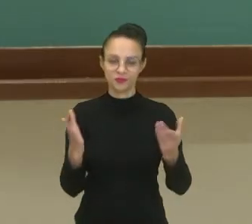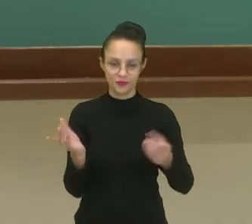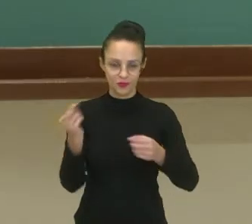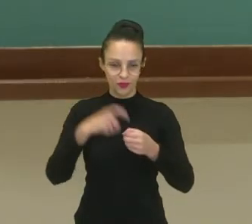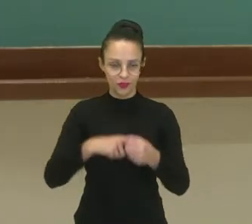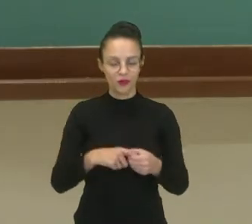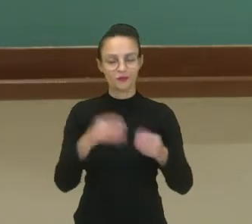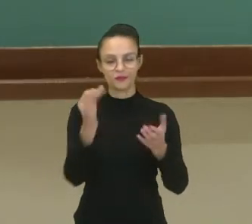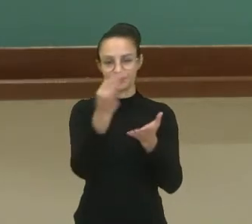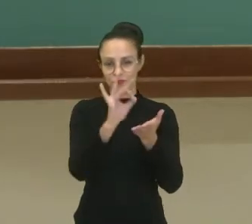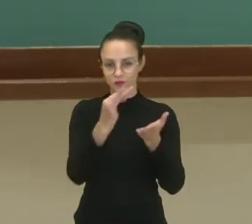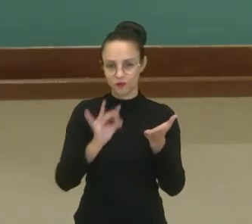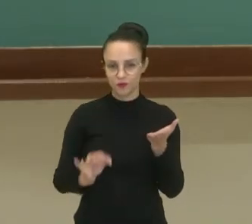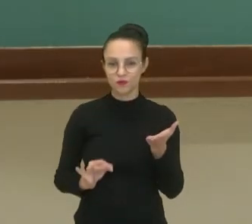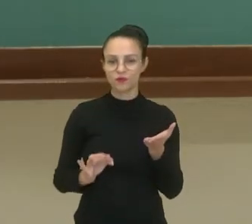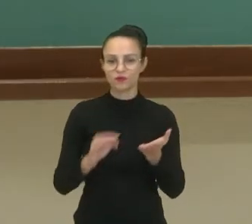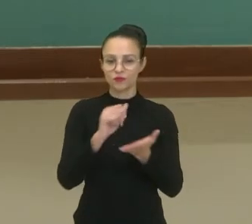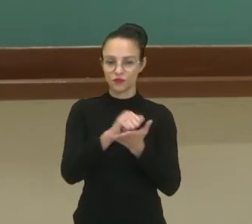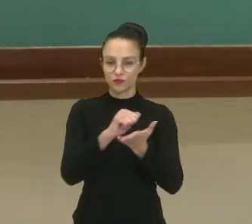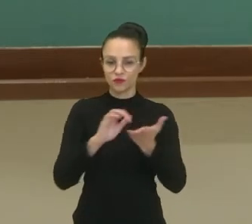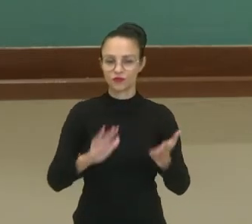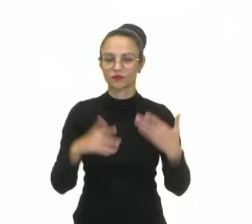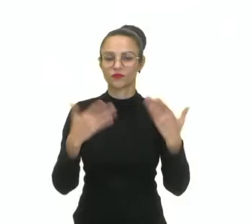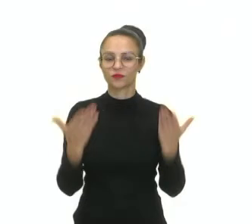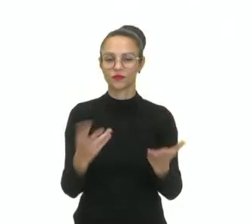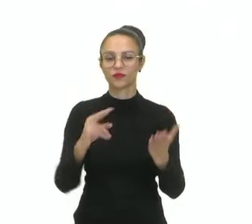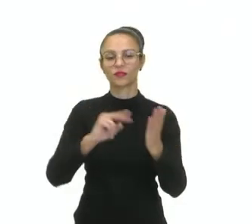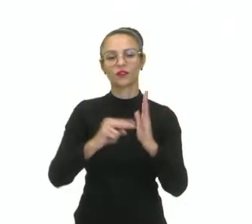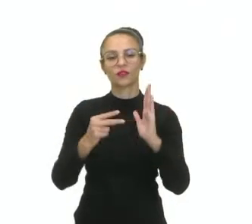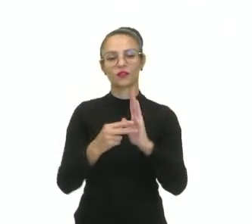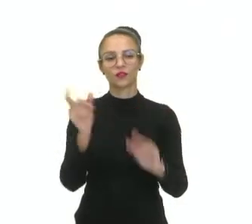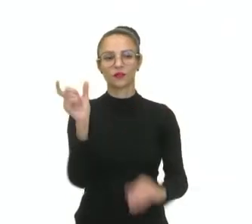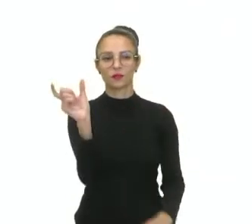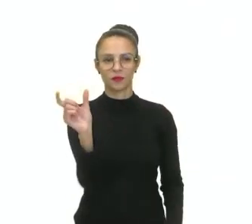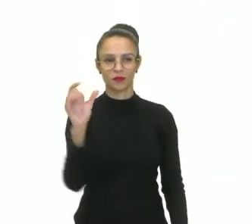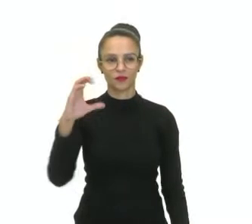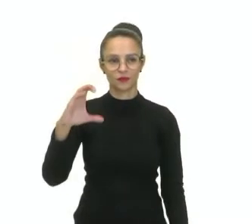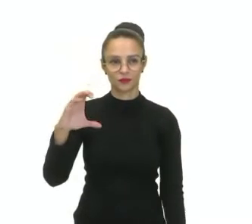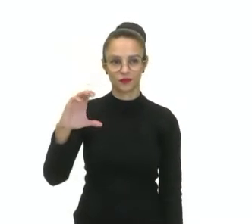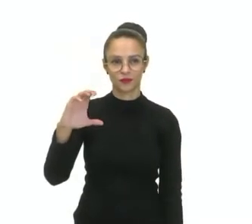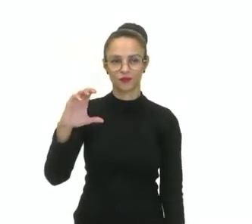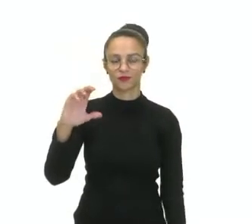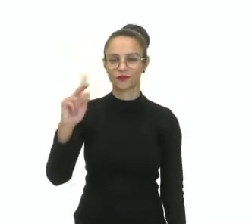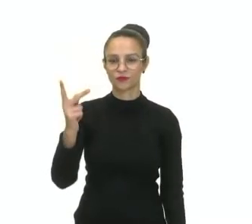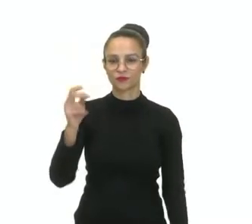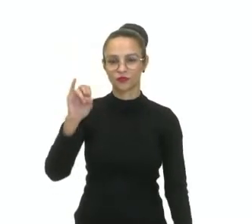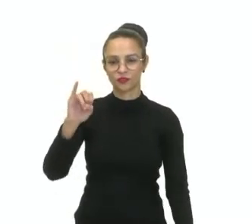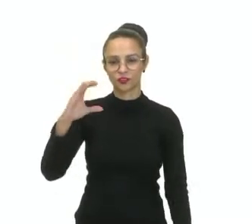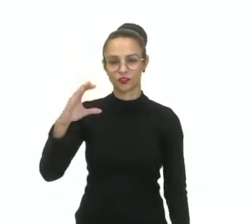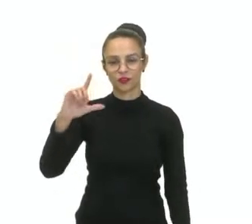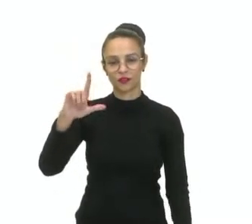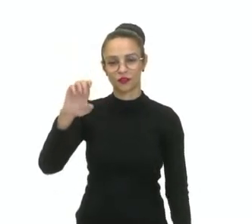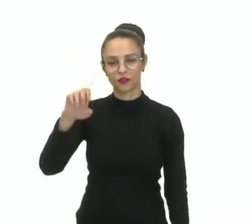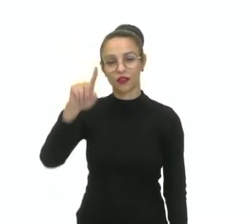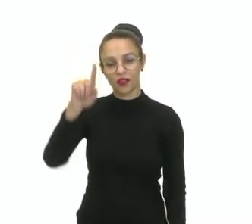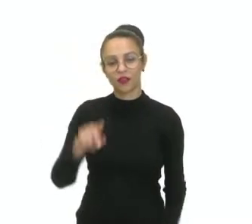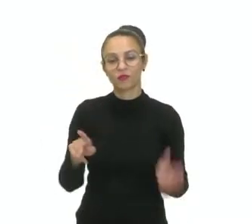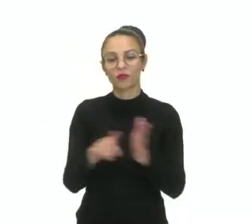Voltei, gabaritar contigo. Qual o sentido da palavra chicle? Então, chicle vem o quê? De uma metonímia,